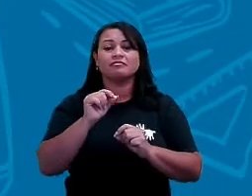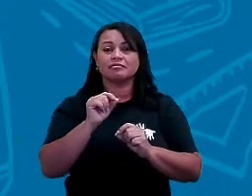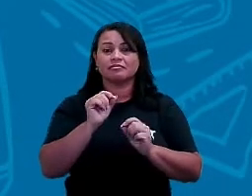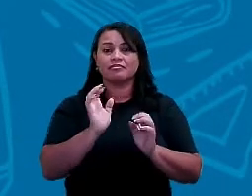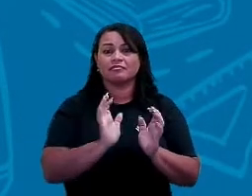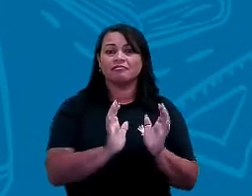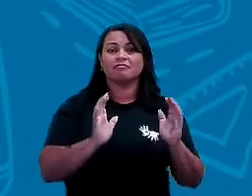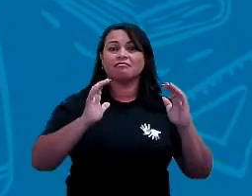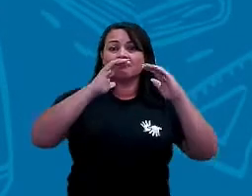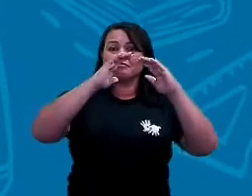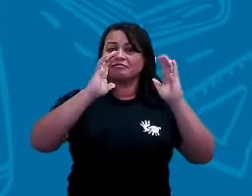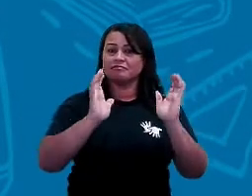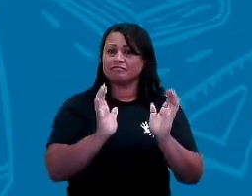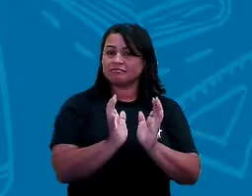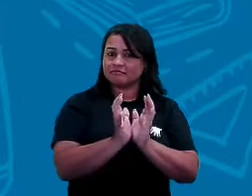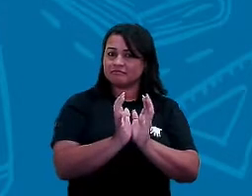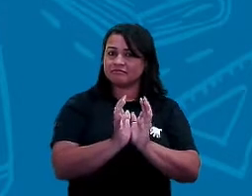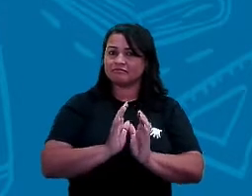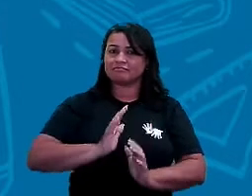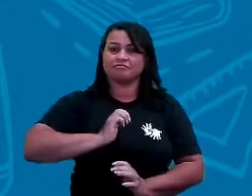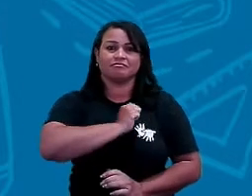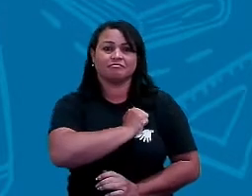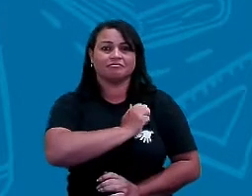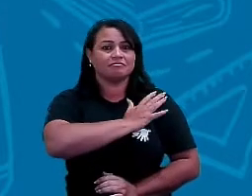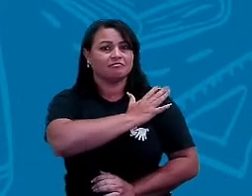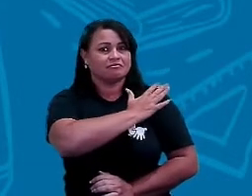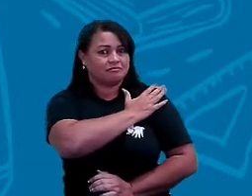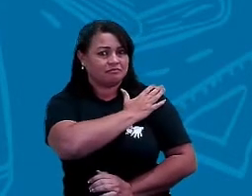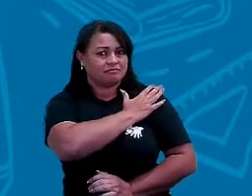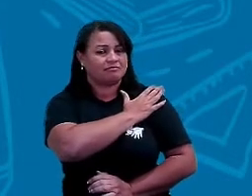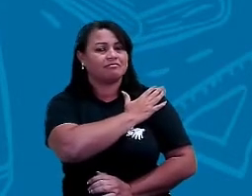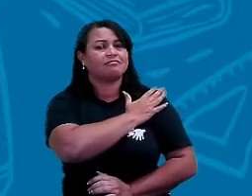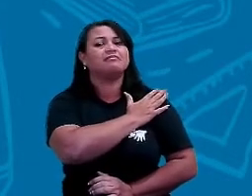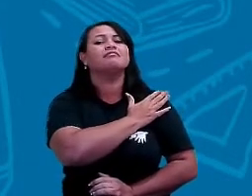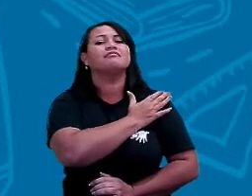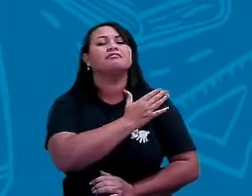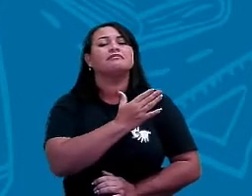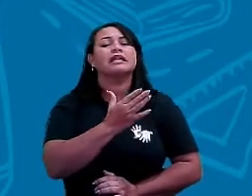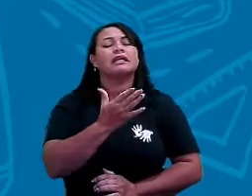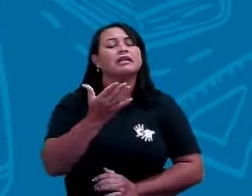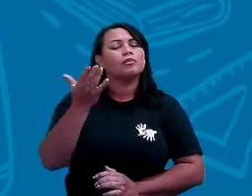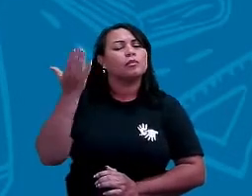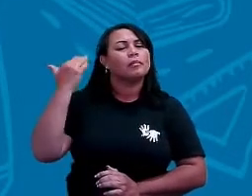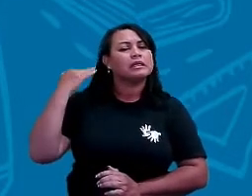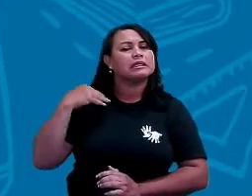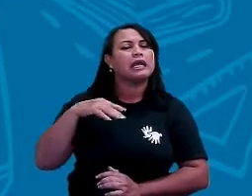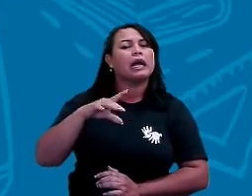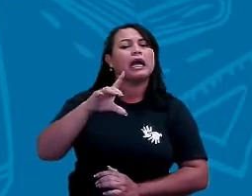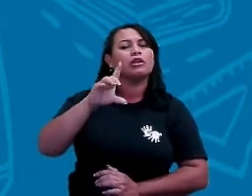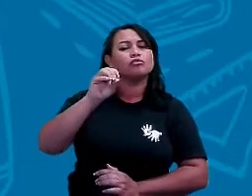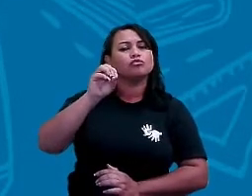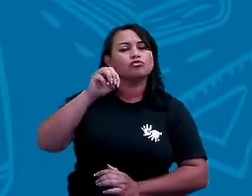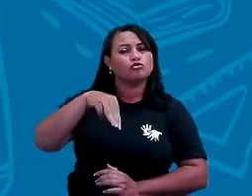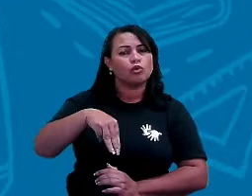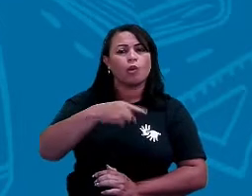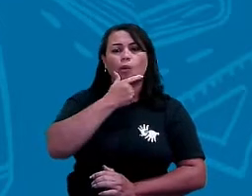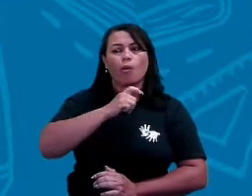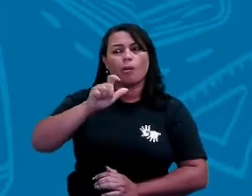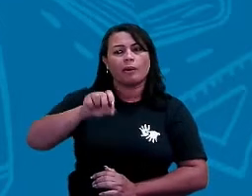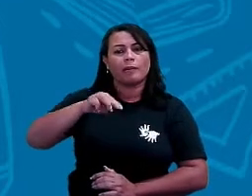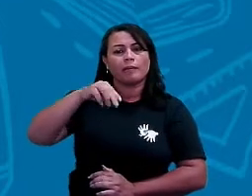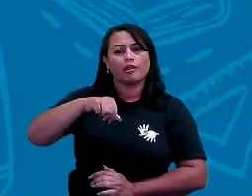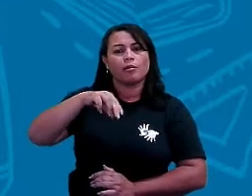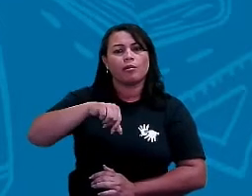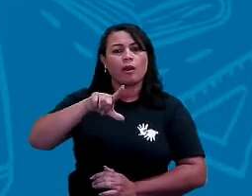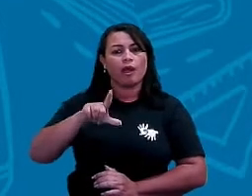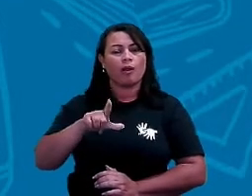primeira arma que recebemos do Dom Manuel, após os feitos de Taboca, após a Batalha do Monte